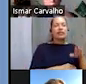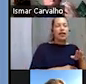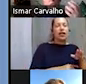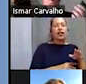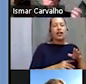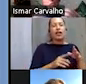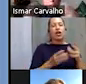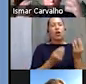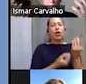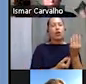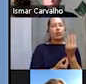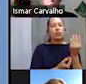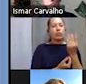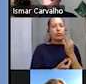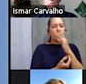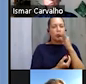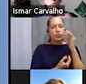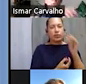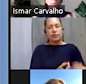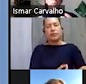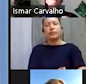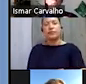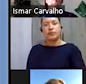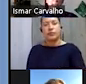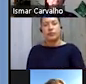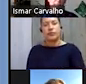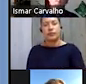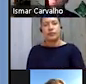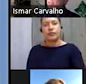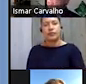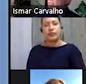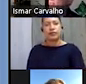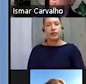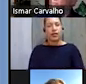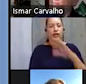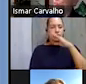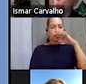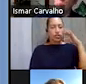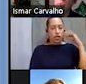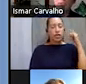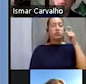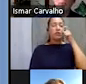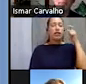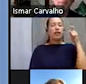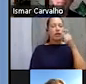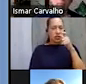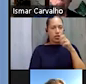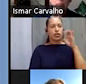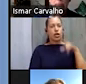se fosse um incenso da produção de cheiros. E ele é muito interessante no uso